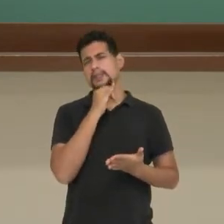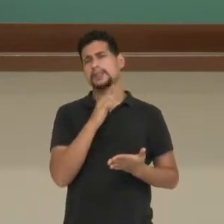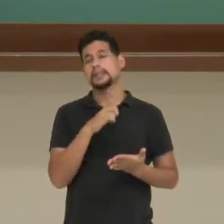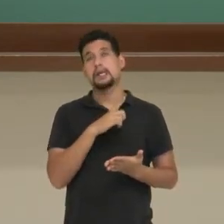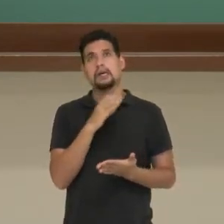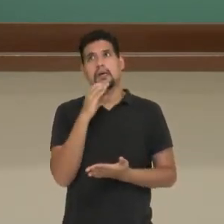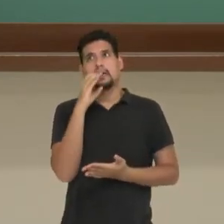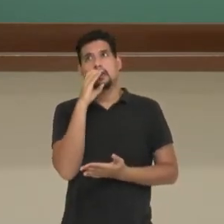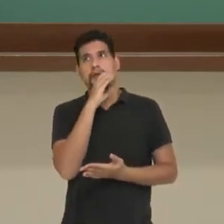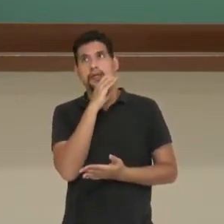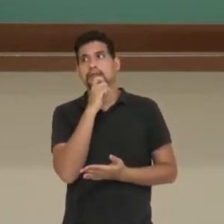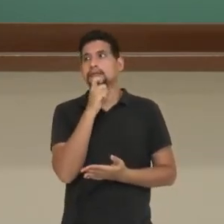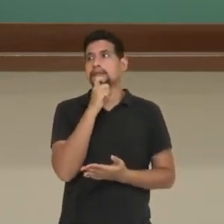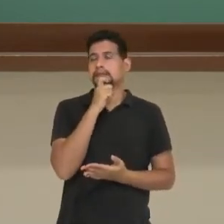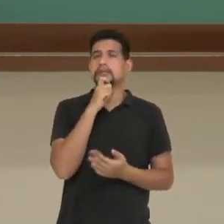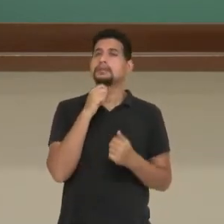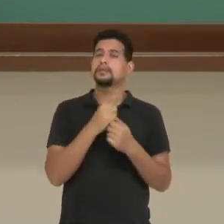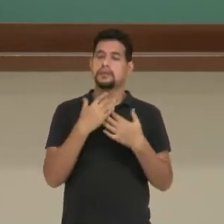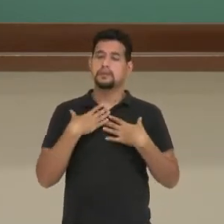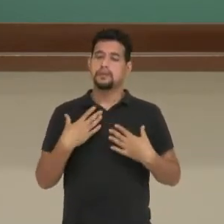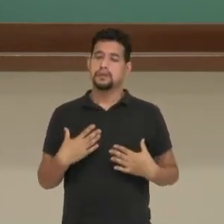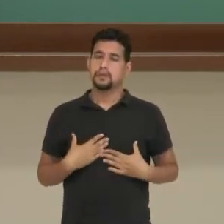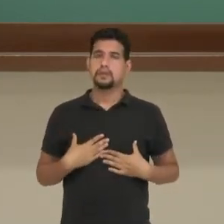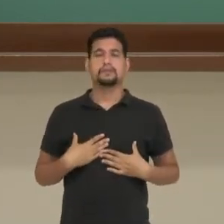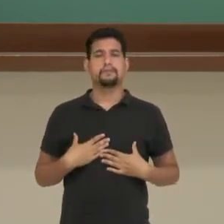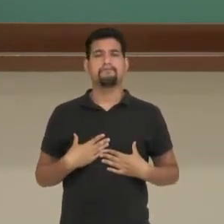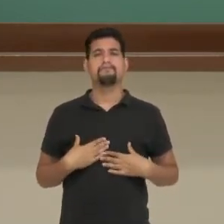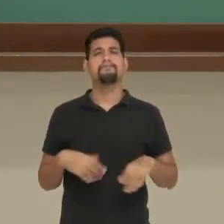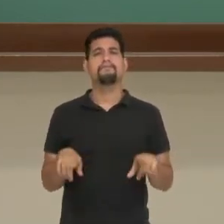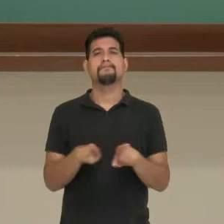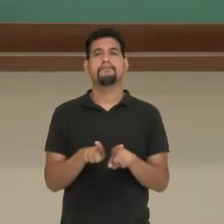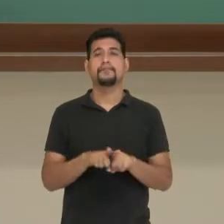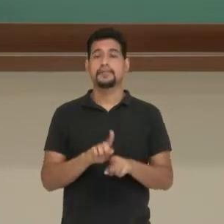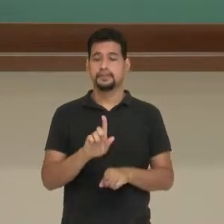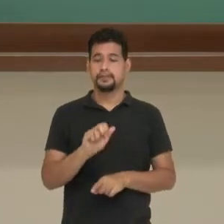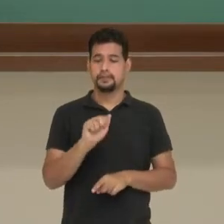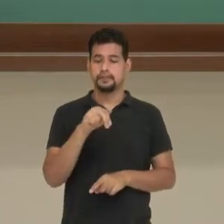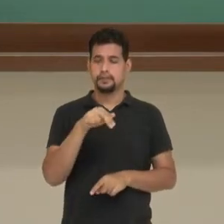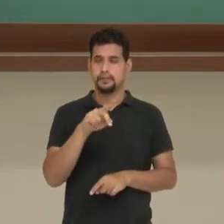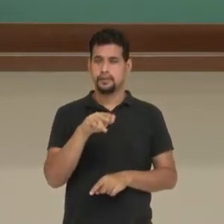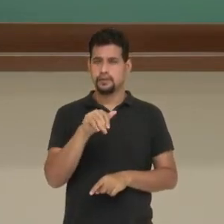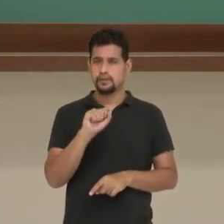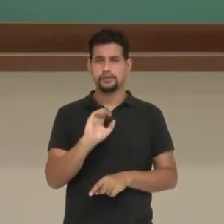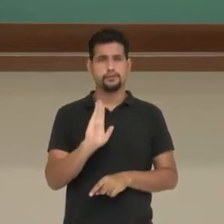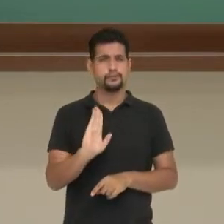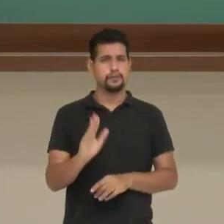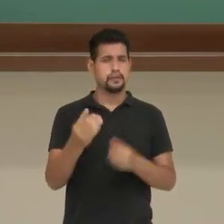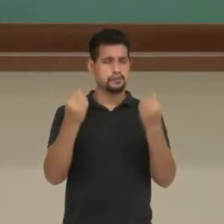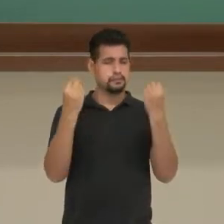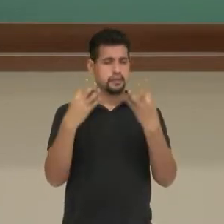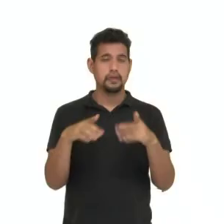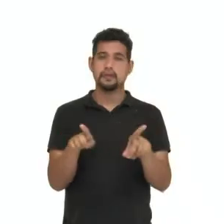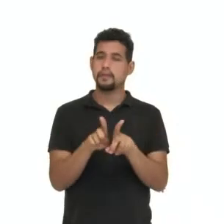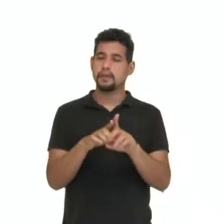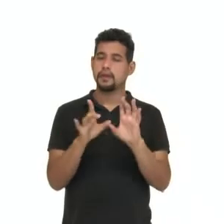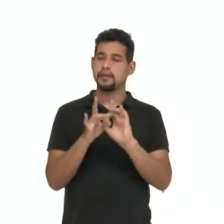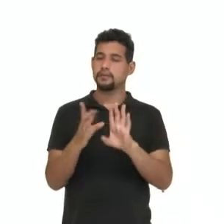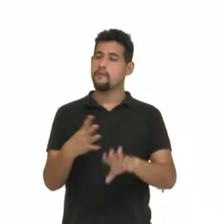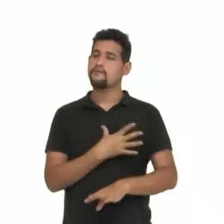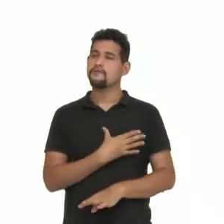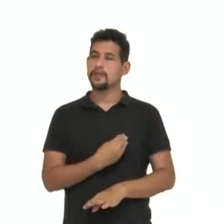muito quente e o corpo precisa resfriar. Além das glândulas mamárias que eu já citei, que permitem alimentar o